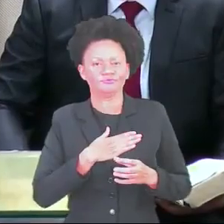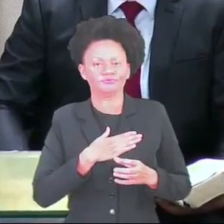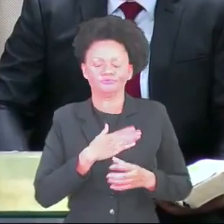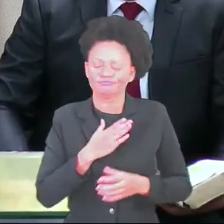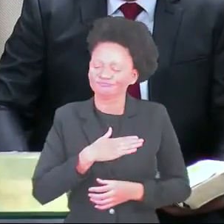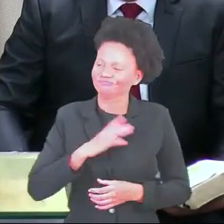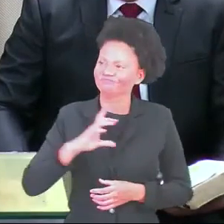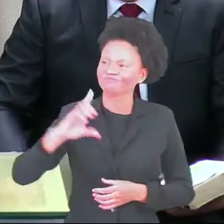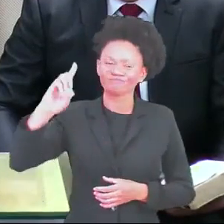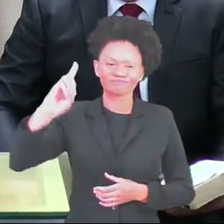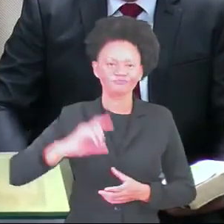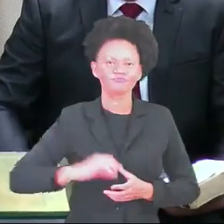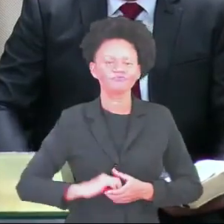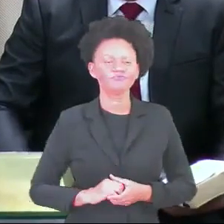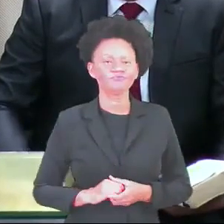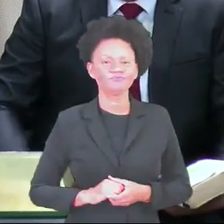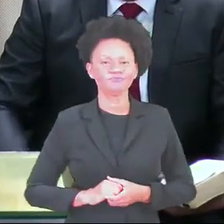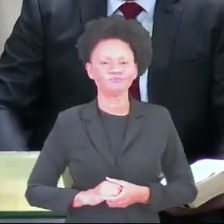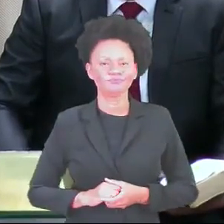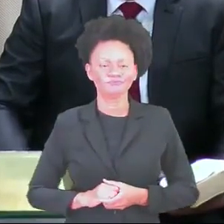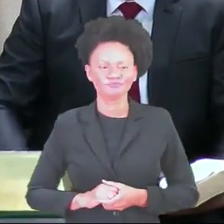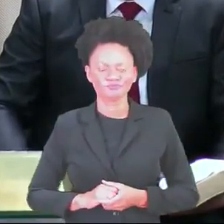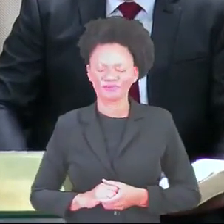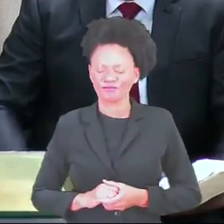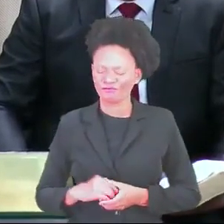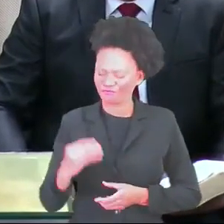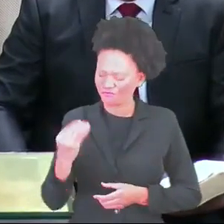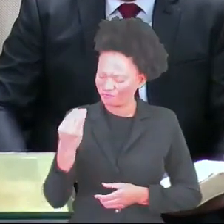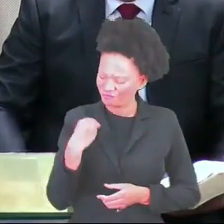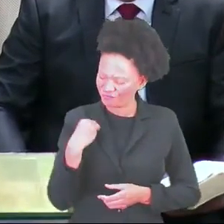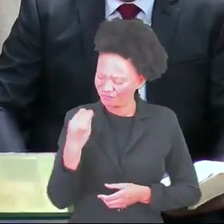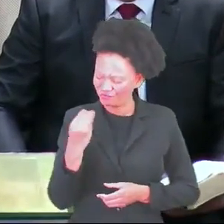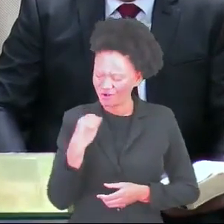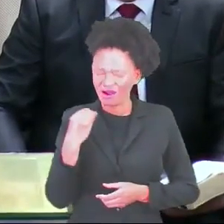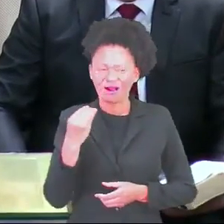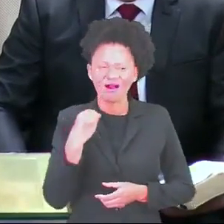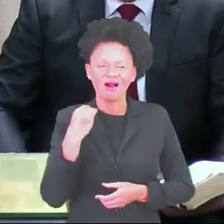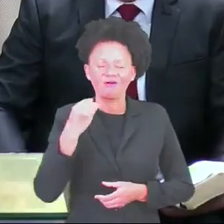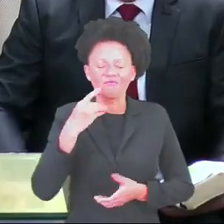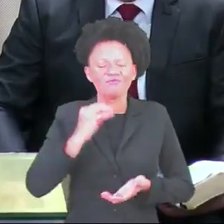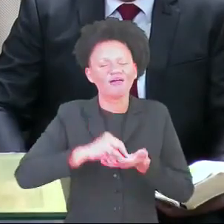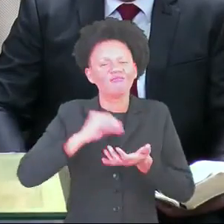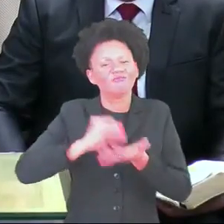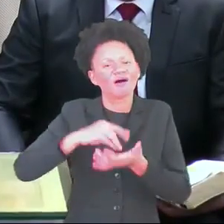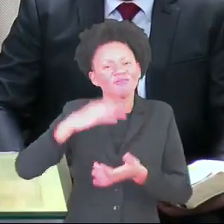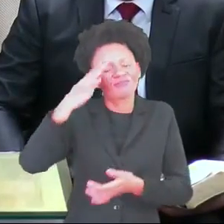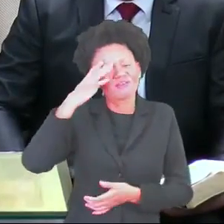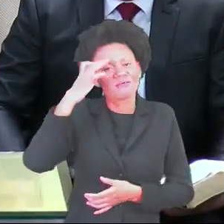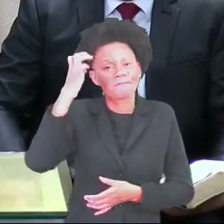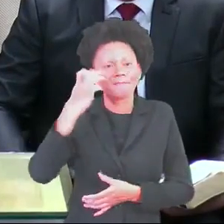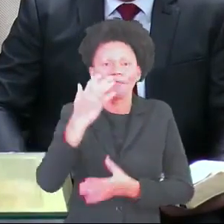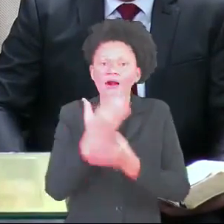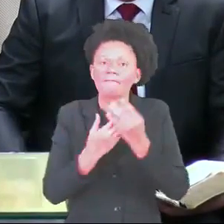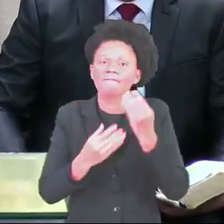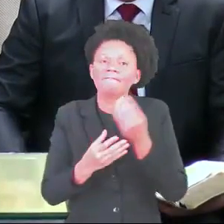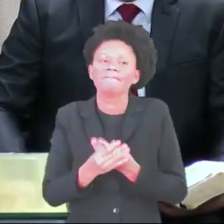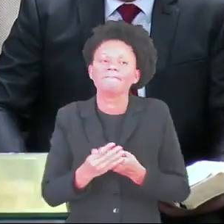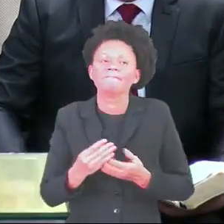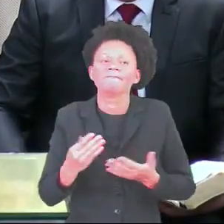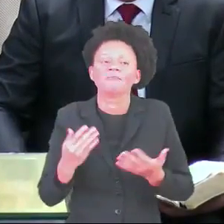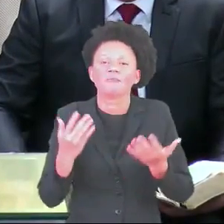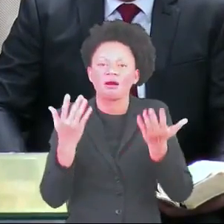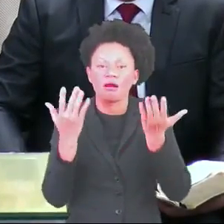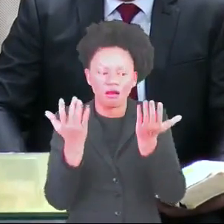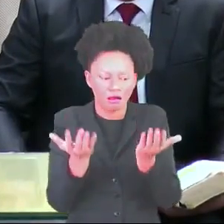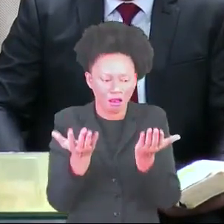Meu Deus, o fracasso está na cegueira espiritual, mas põe as suas duas mãos, por favor, em cada